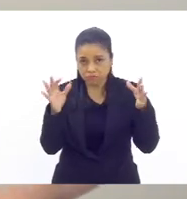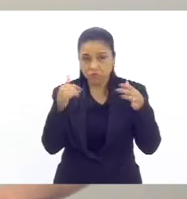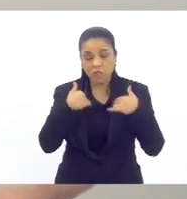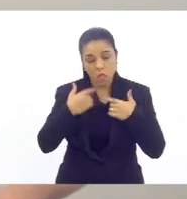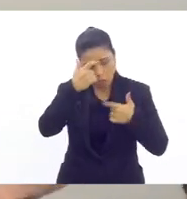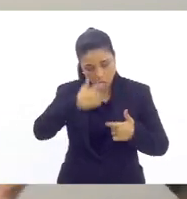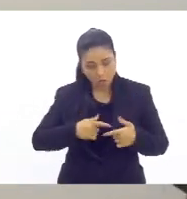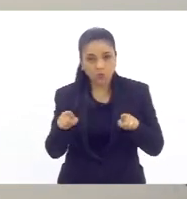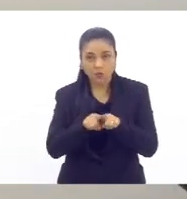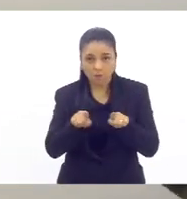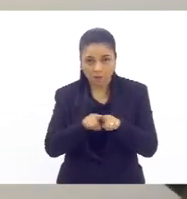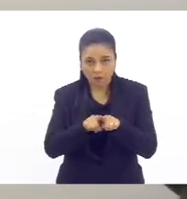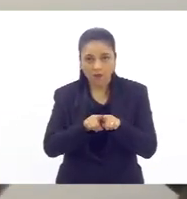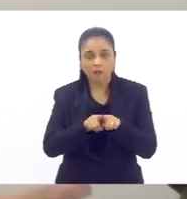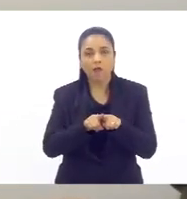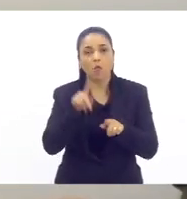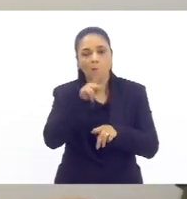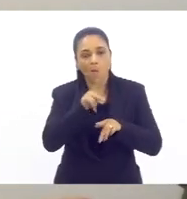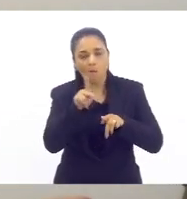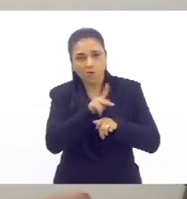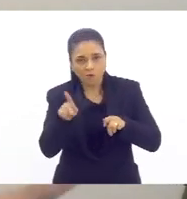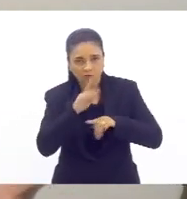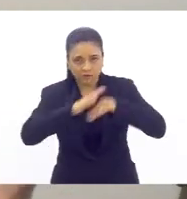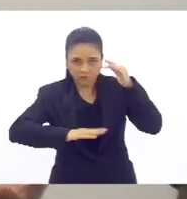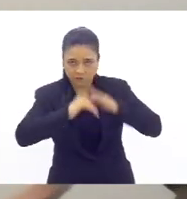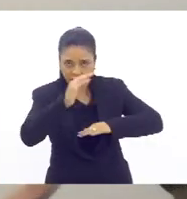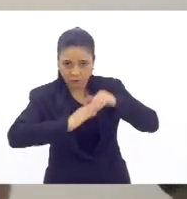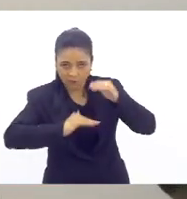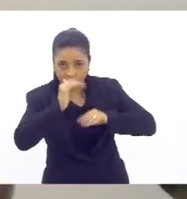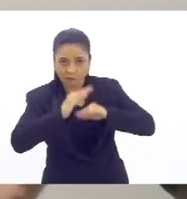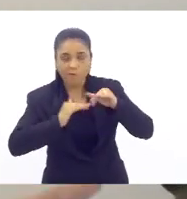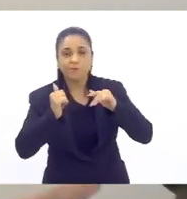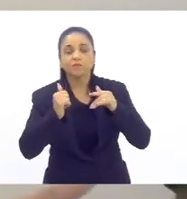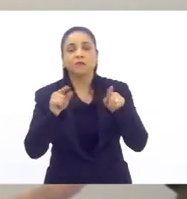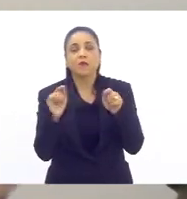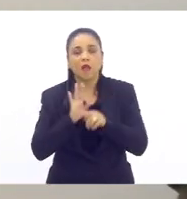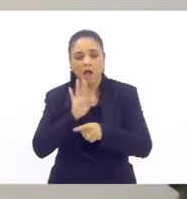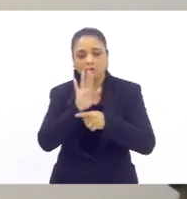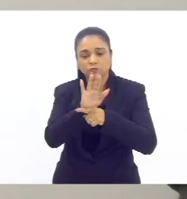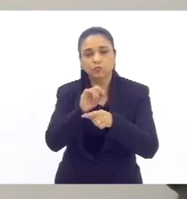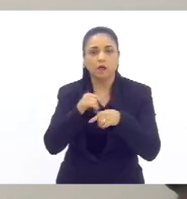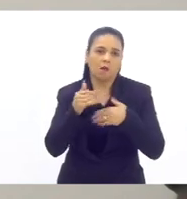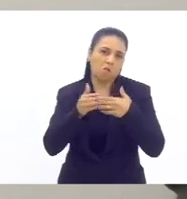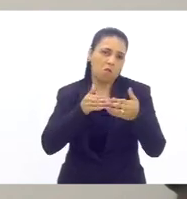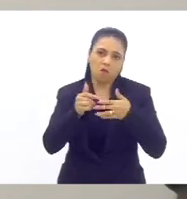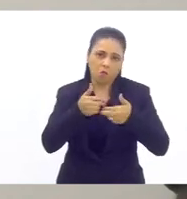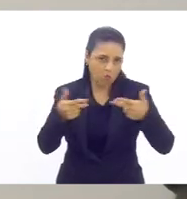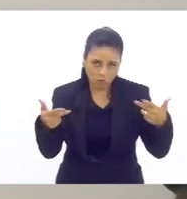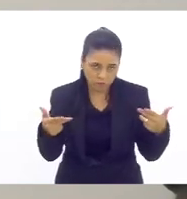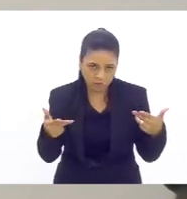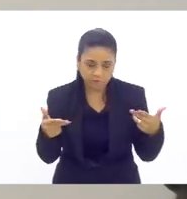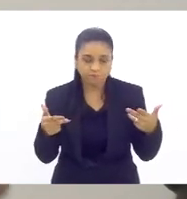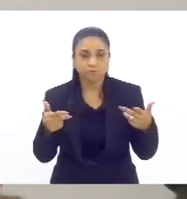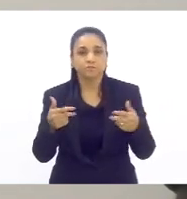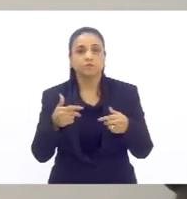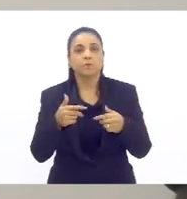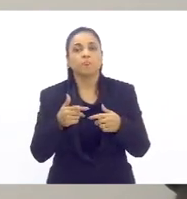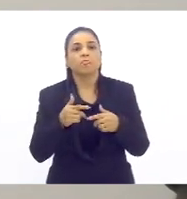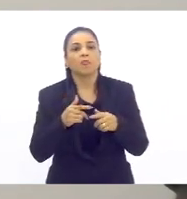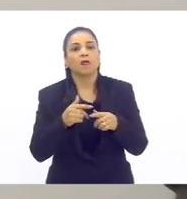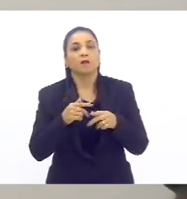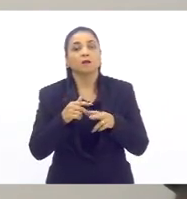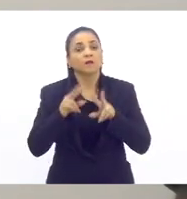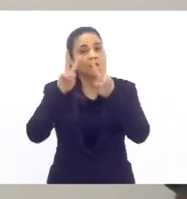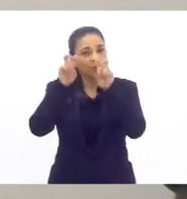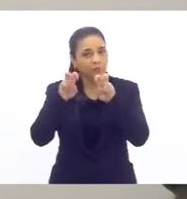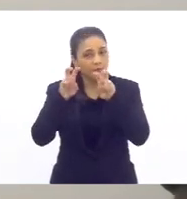disponibilidade enquanto profissional né No que eu puder ajudar mas é o nosso tema Não